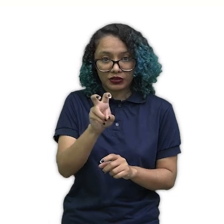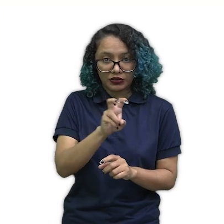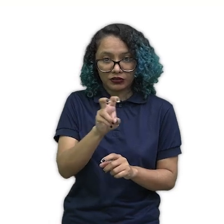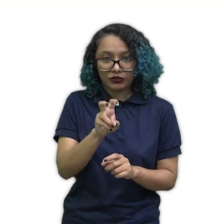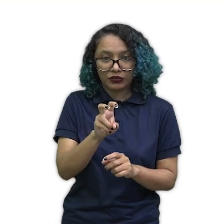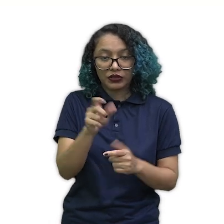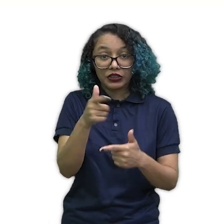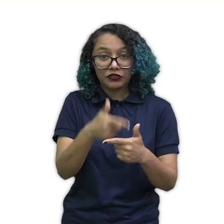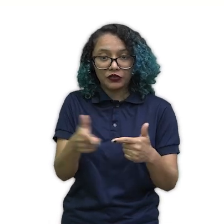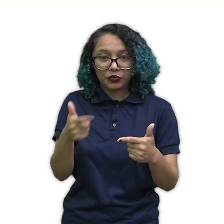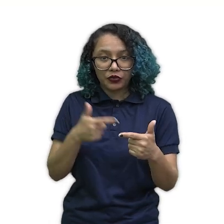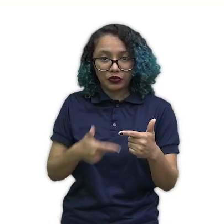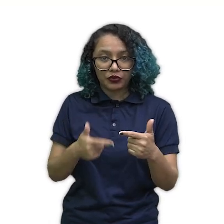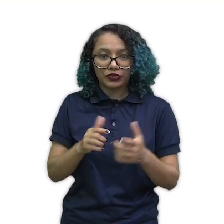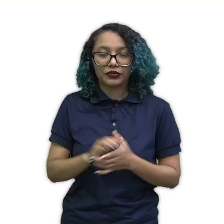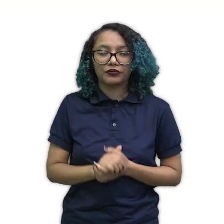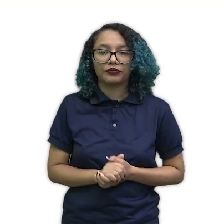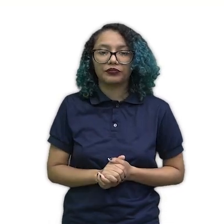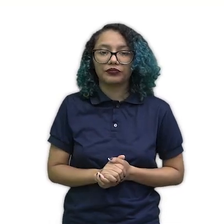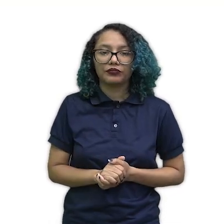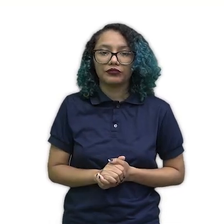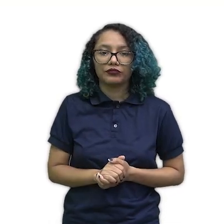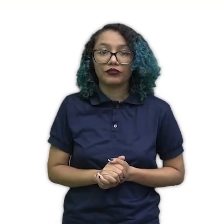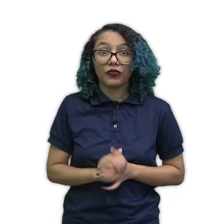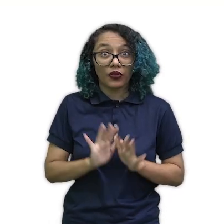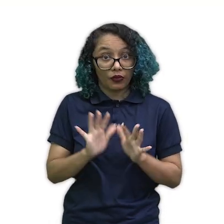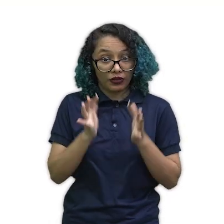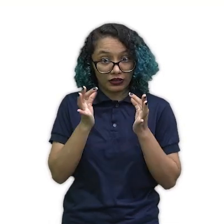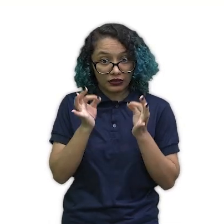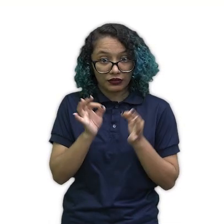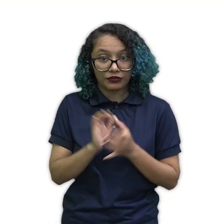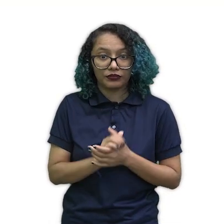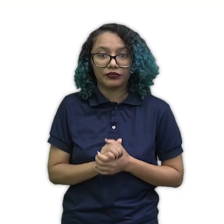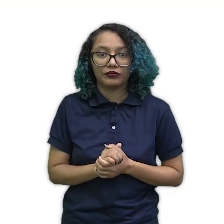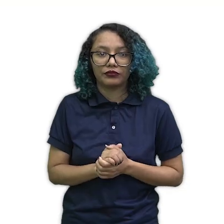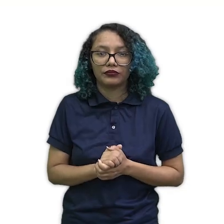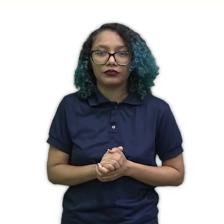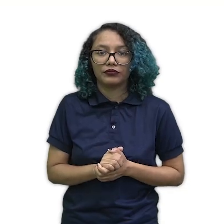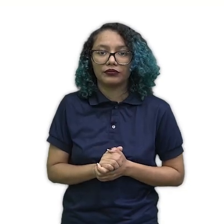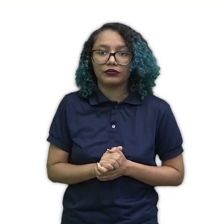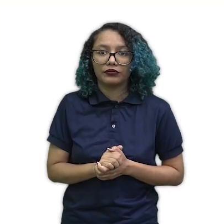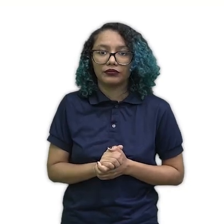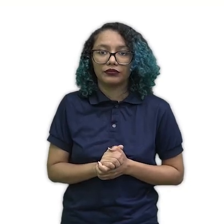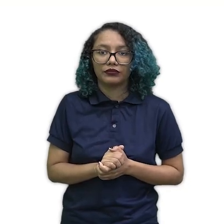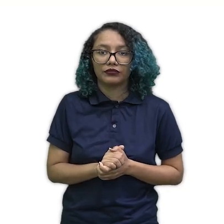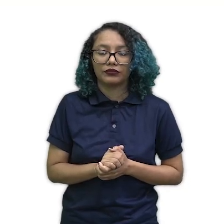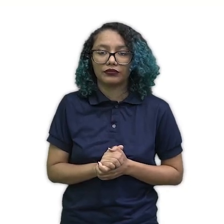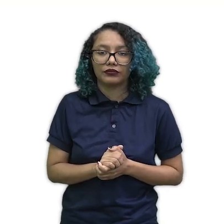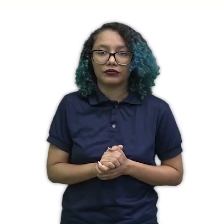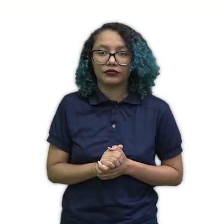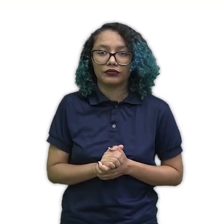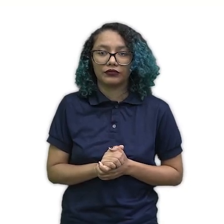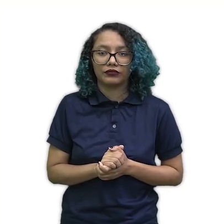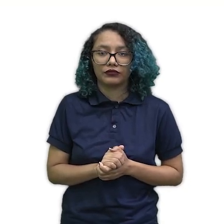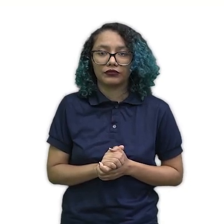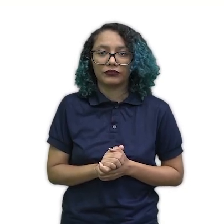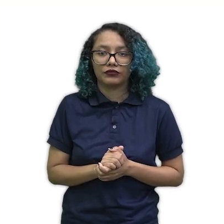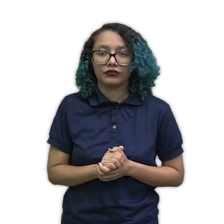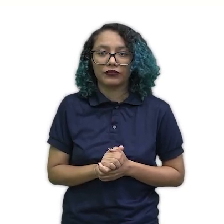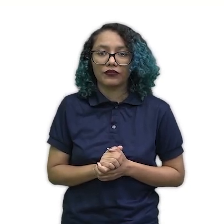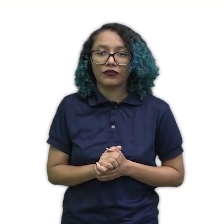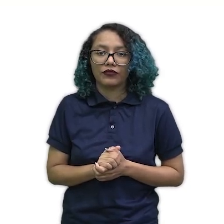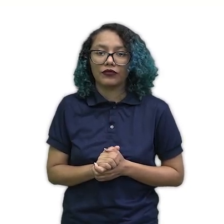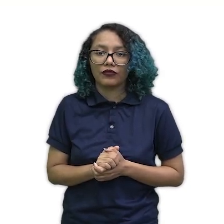quarto, e dividir por 2. Mas olha só, gente, não se esqueçam que essa ideia ela só